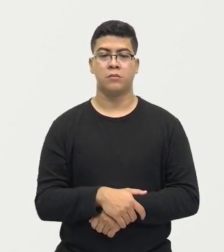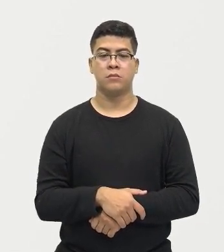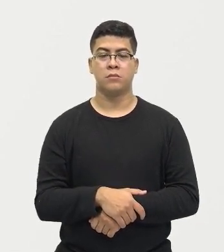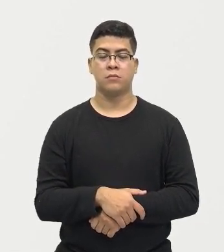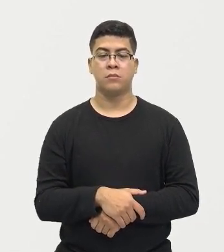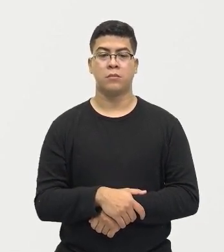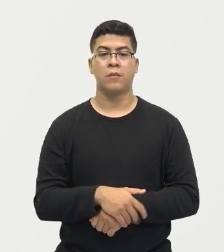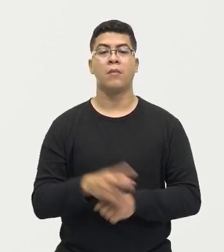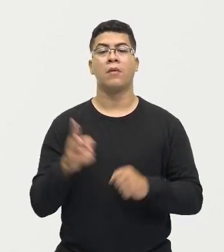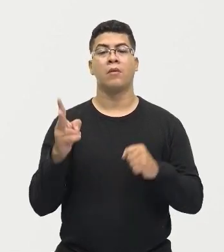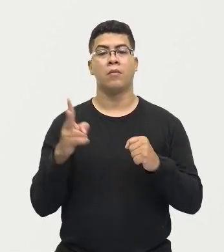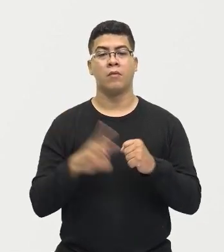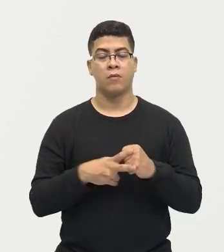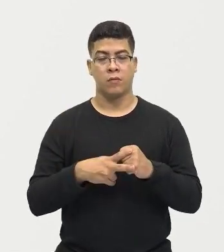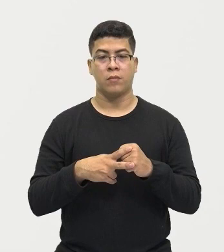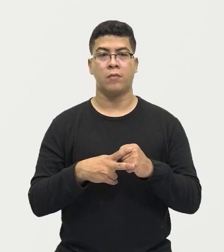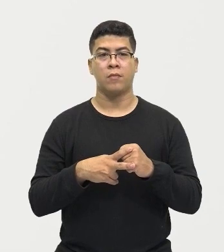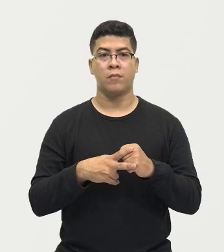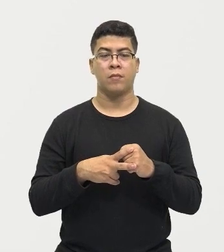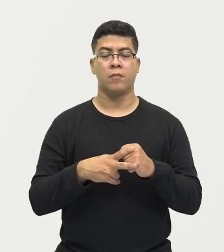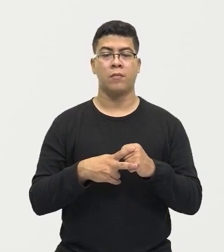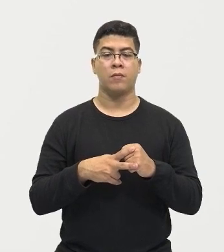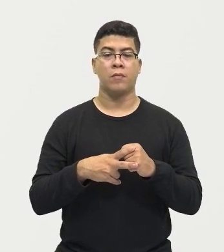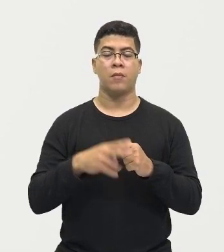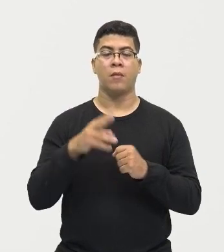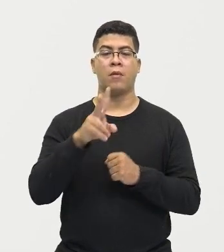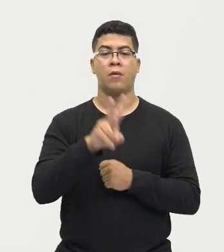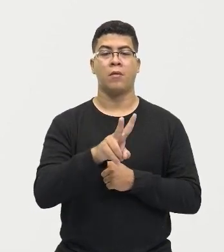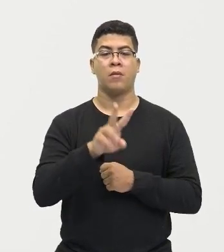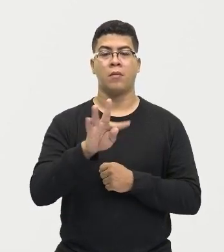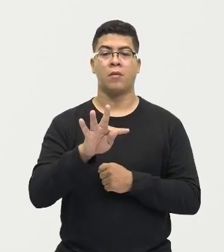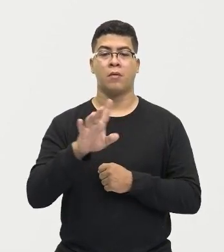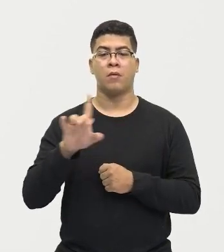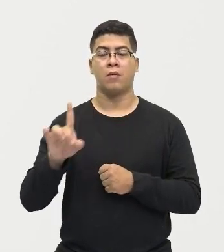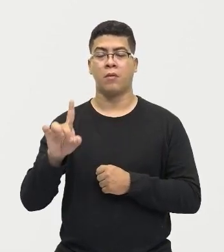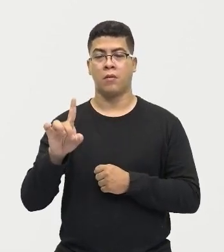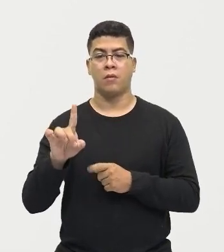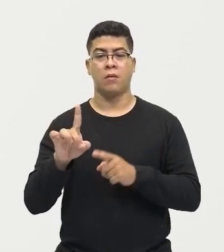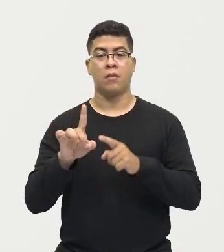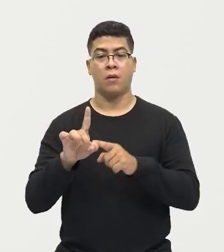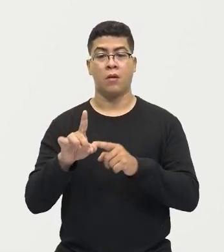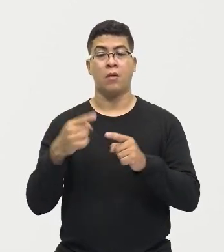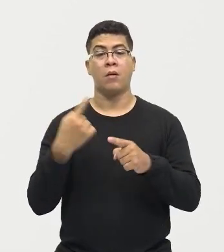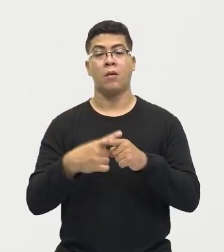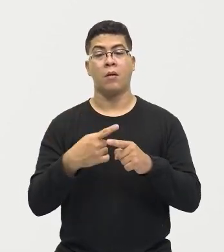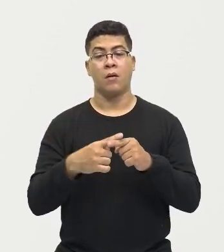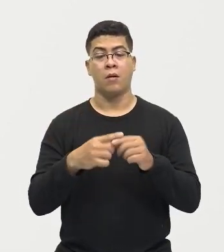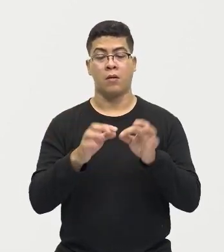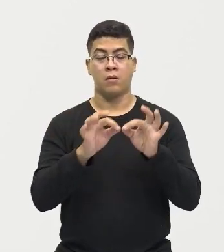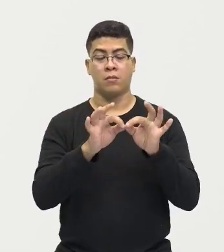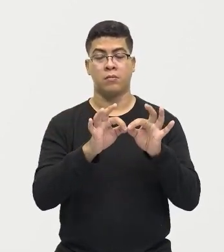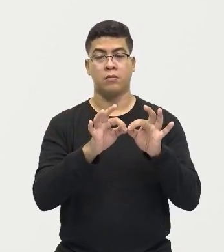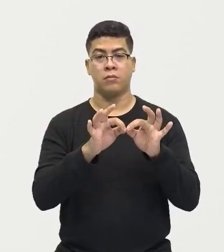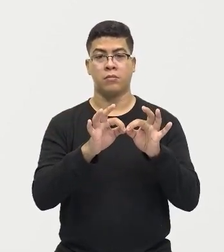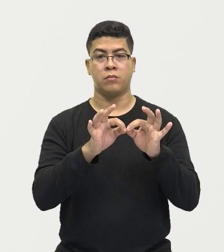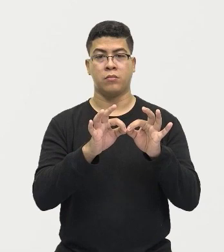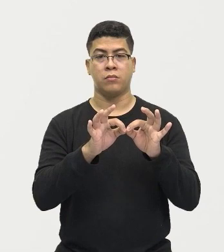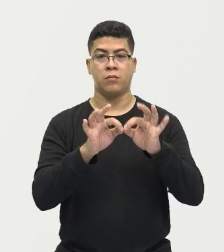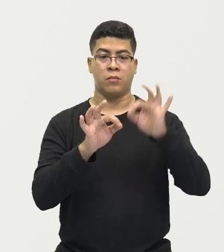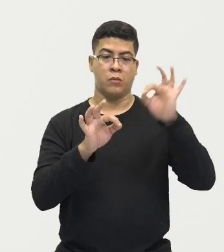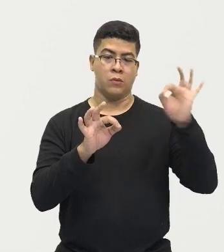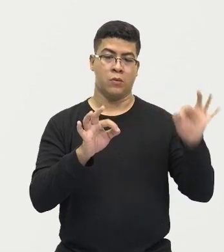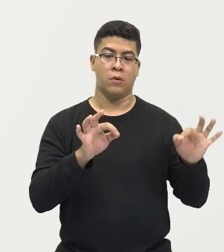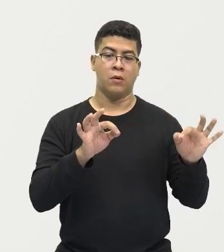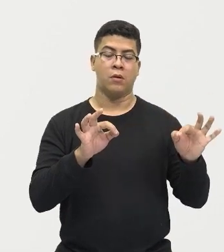Verbo transitivo direto. Por quê? Porque ele transita diretamente para o seu complemento sem preposição, não tem